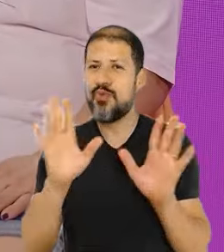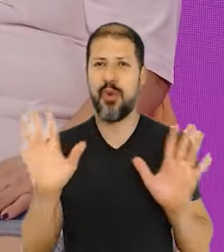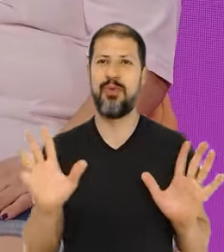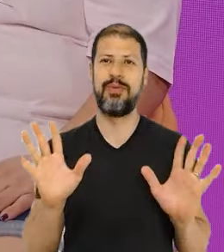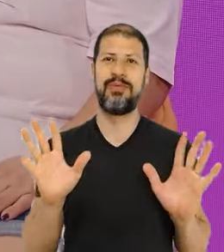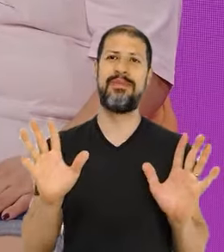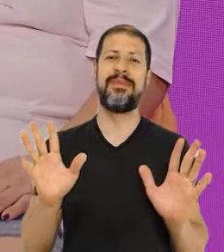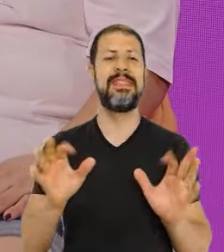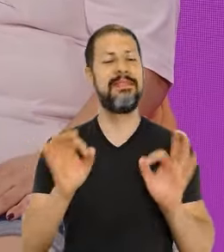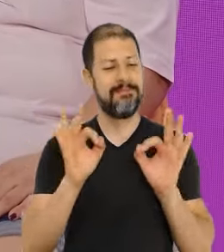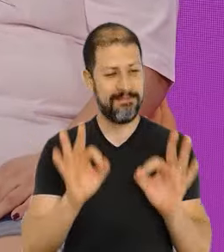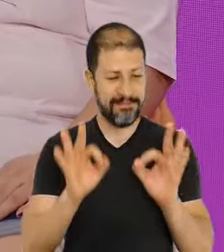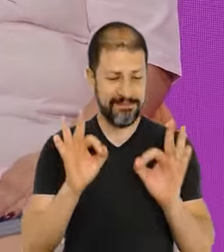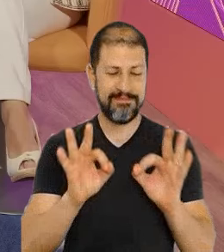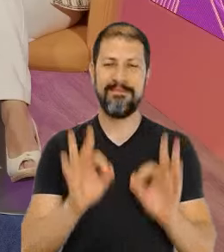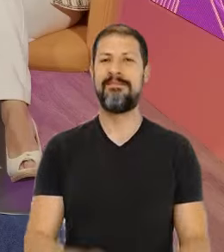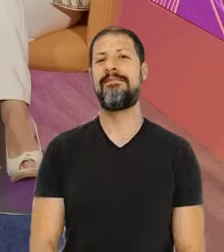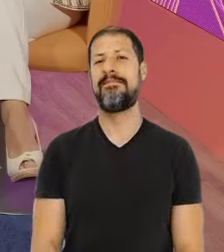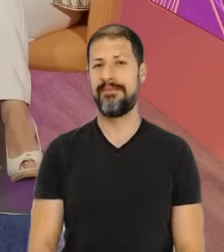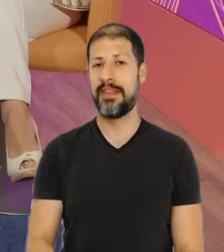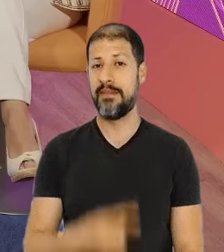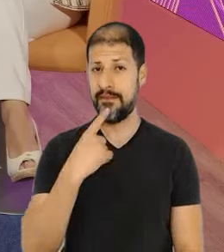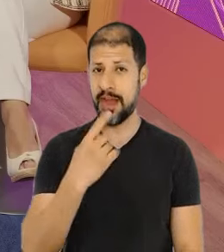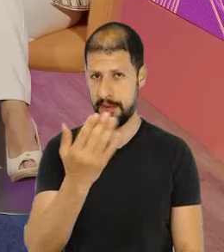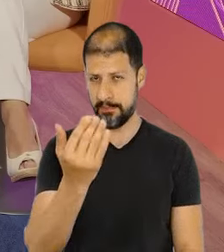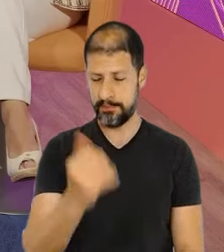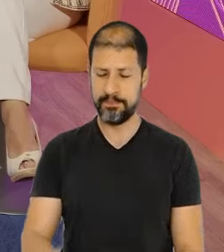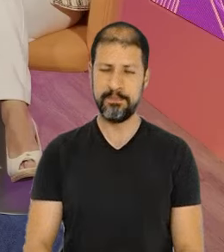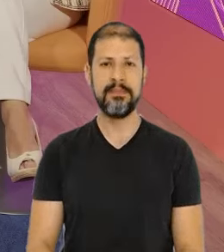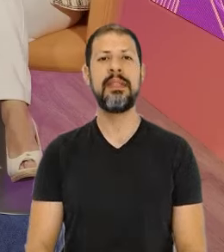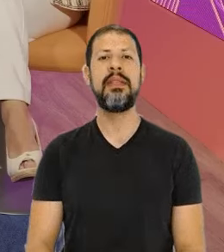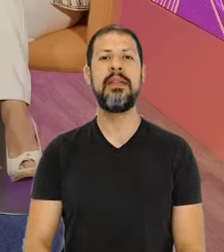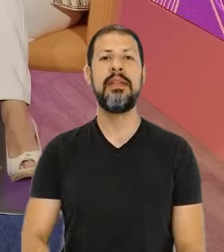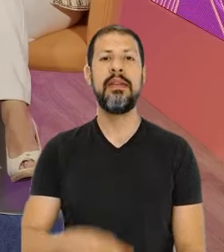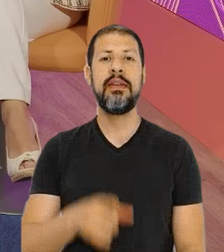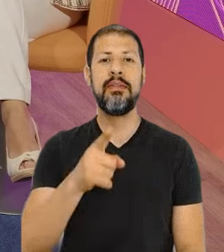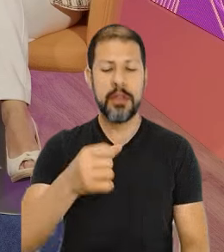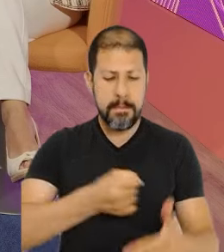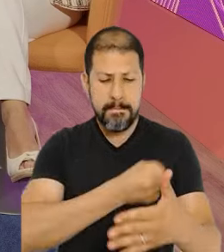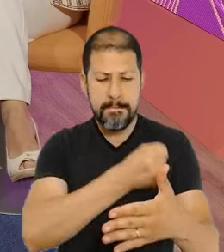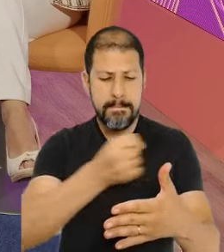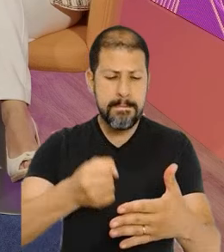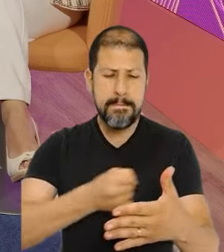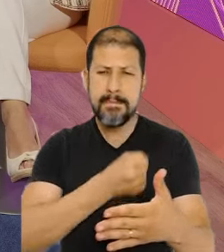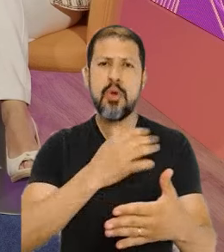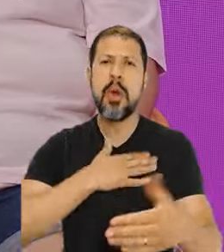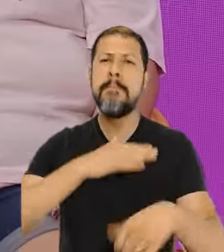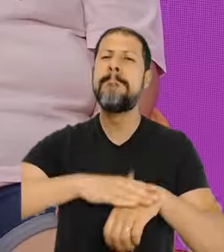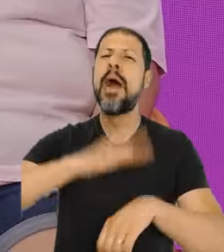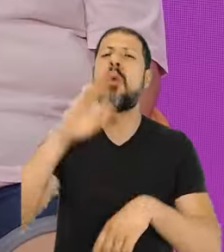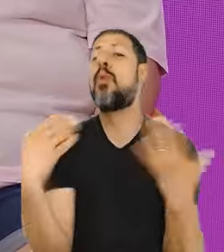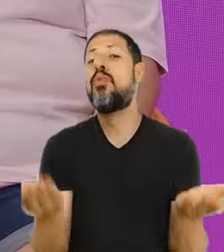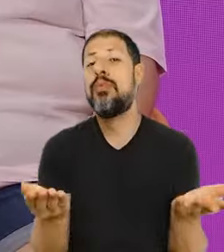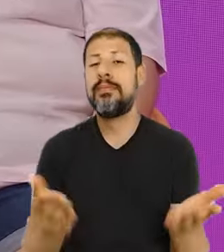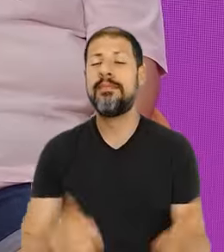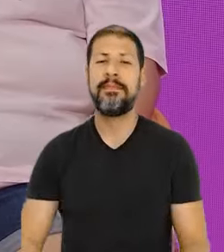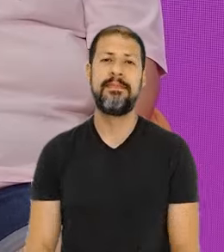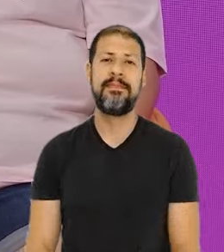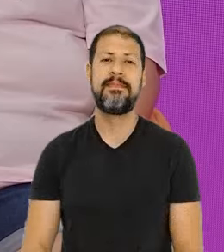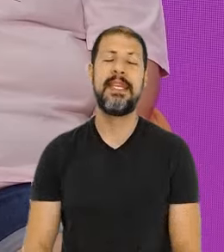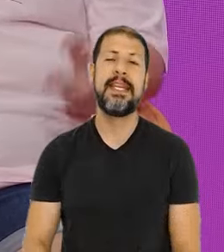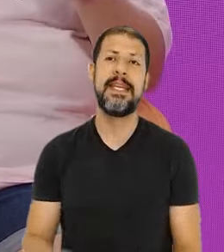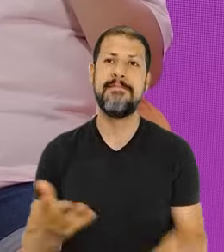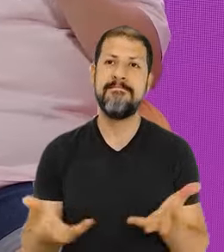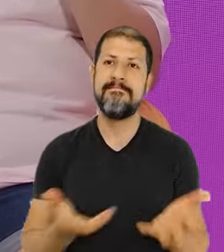é exatamente e Fale para mim qual é a receita que você mais gosta de fazer então que é